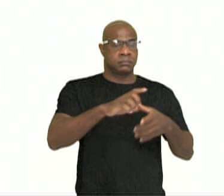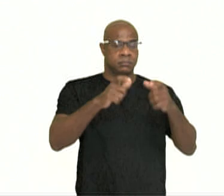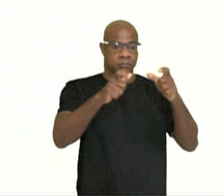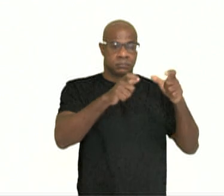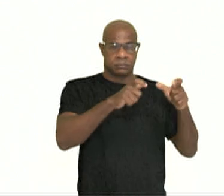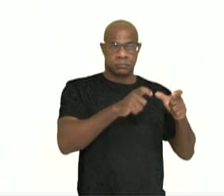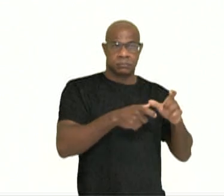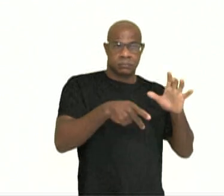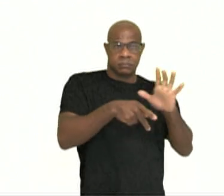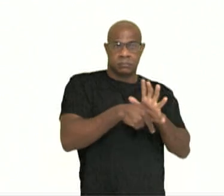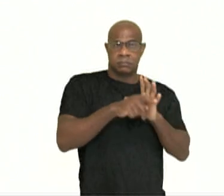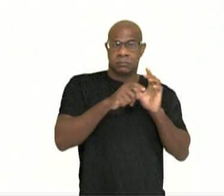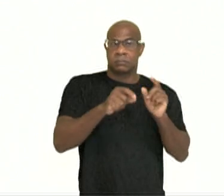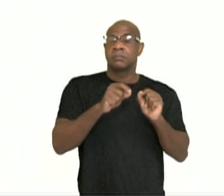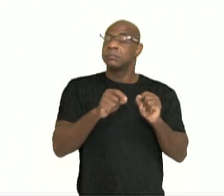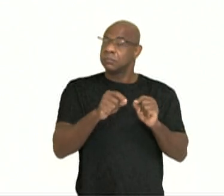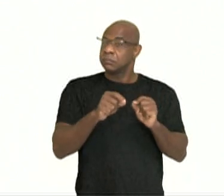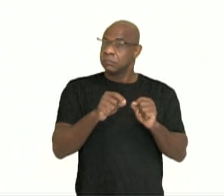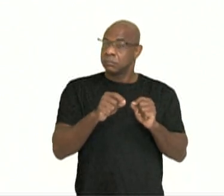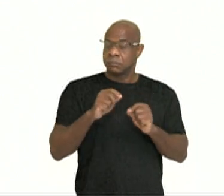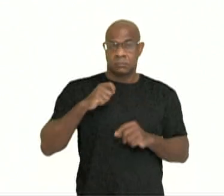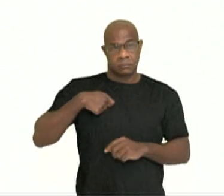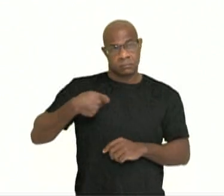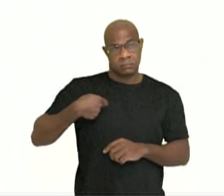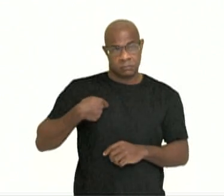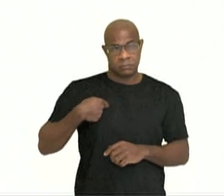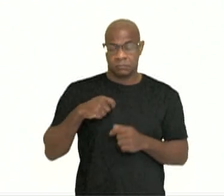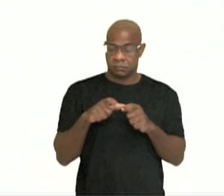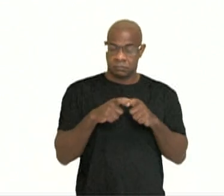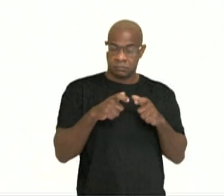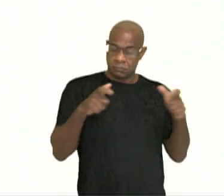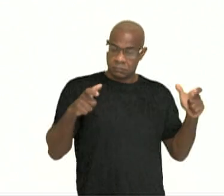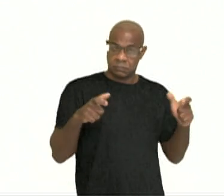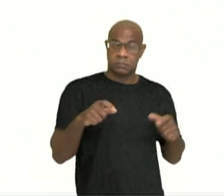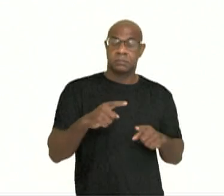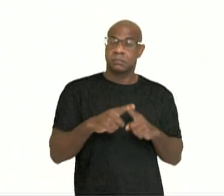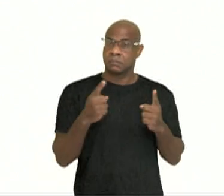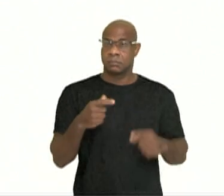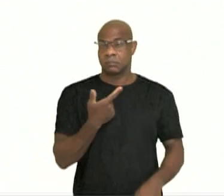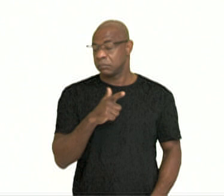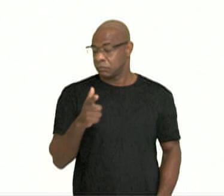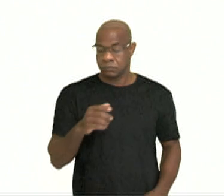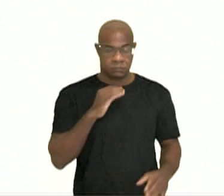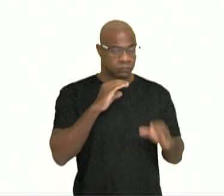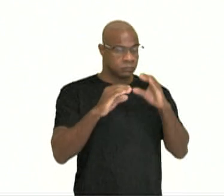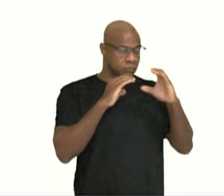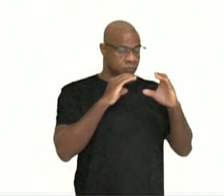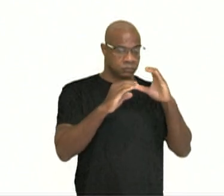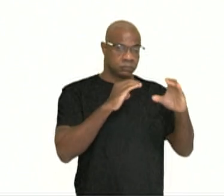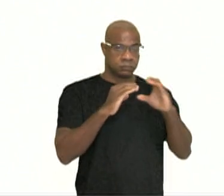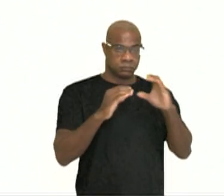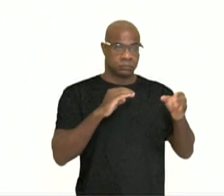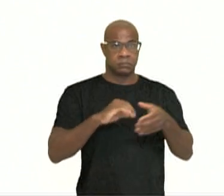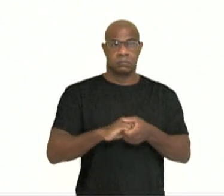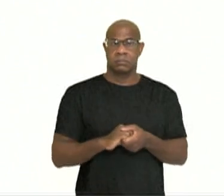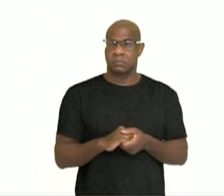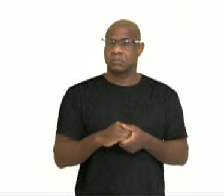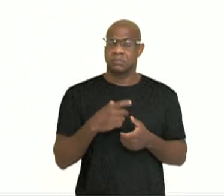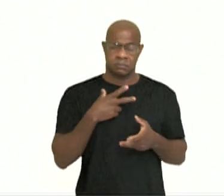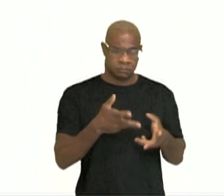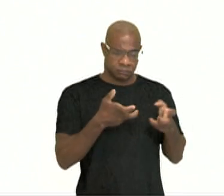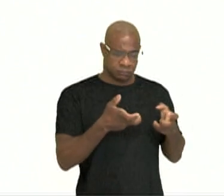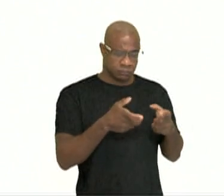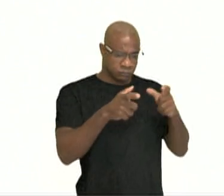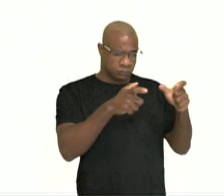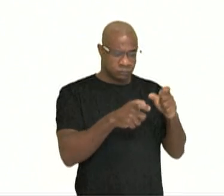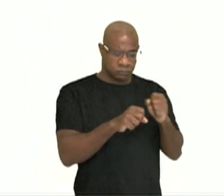extenso, mas que não tinha muita comunicação entre si, visto que era um território bastante povoado, era um território que